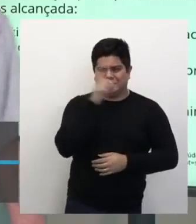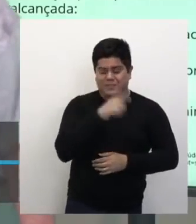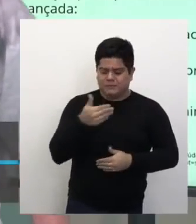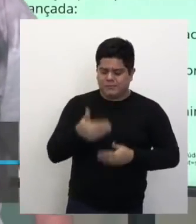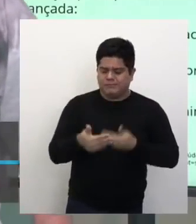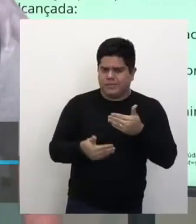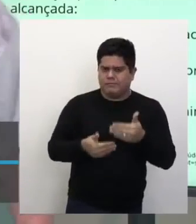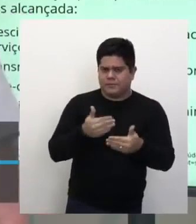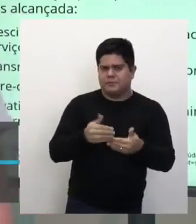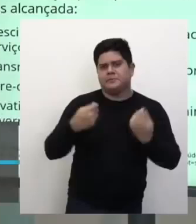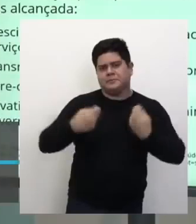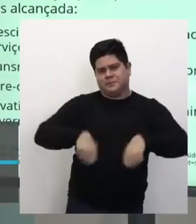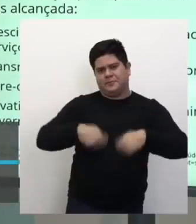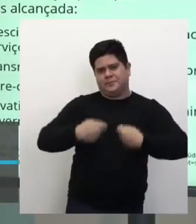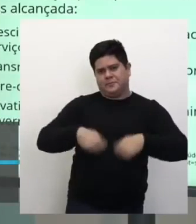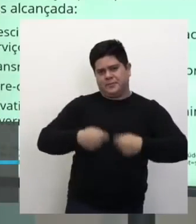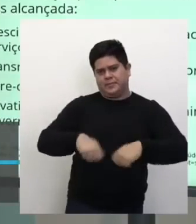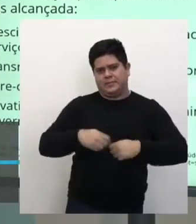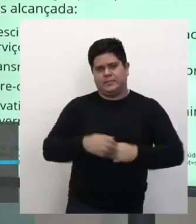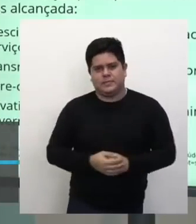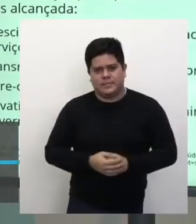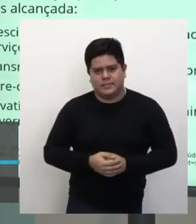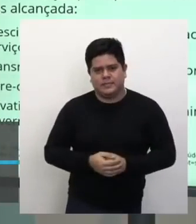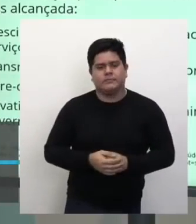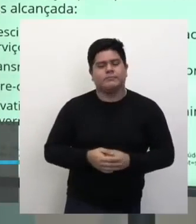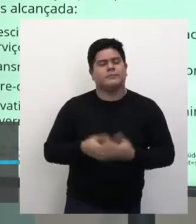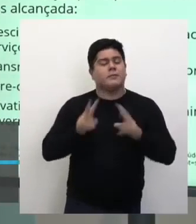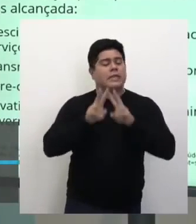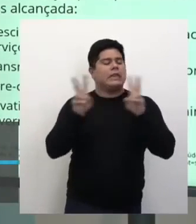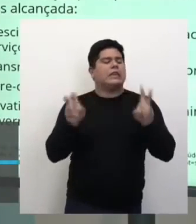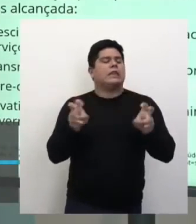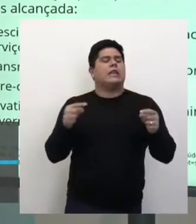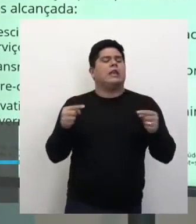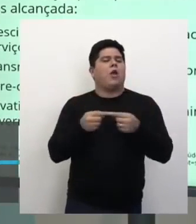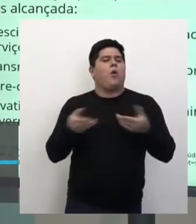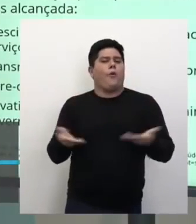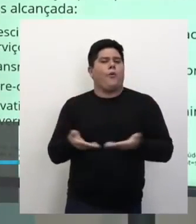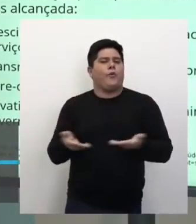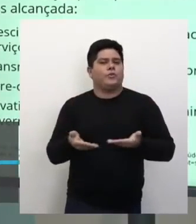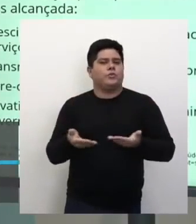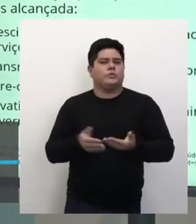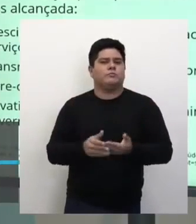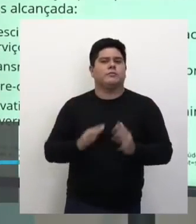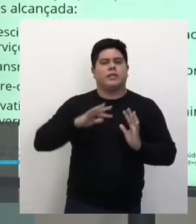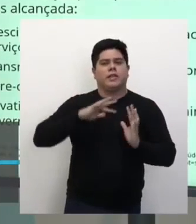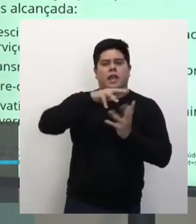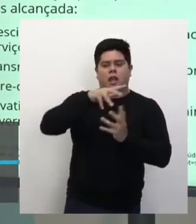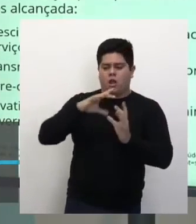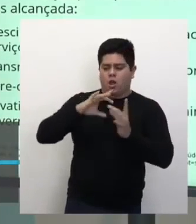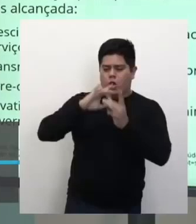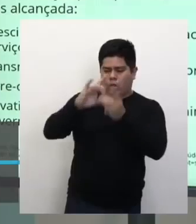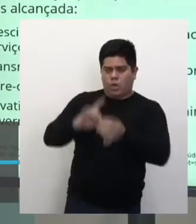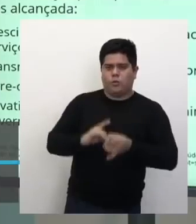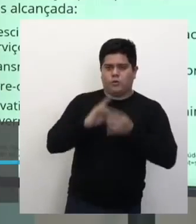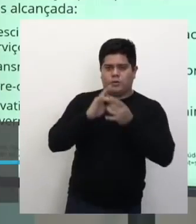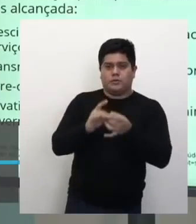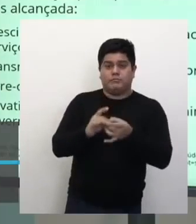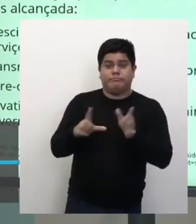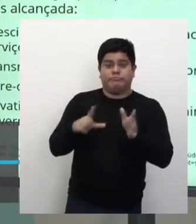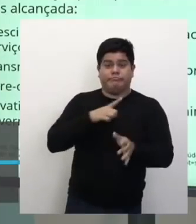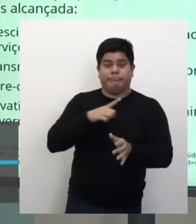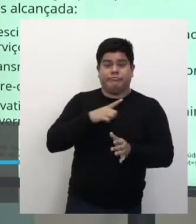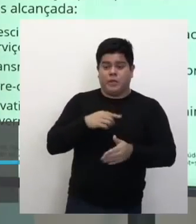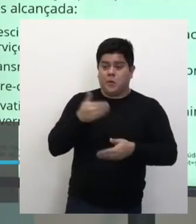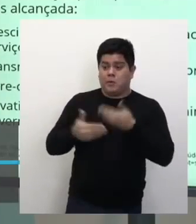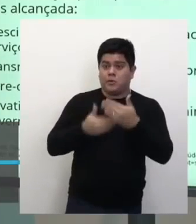mas que tem que ser feito. E, logicamente, tem muito a ver com o assunto que nós temos hoje, que é a questão da globalização, que envolve todo esse processo